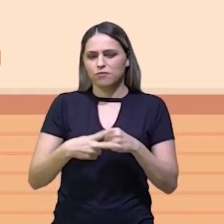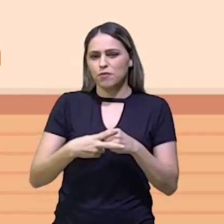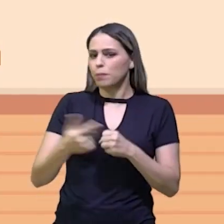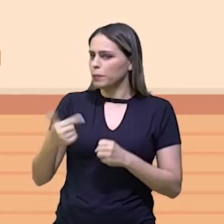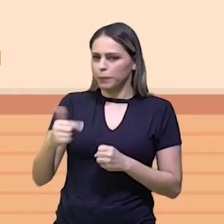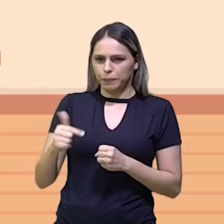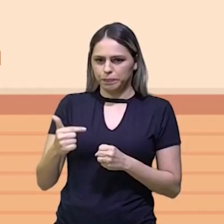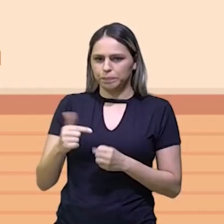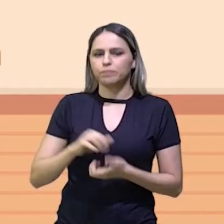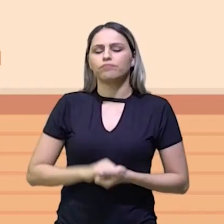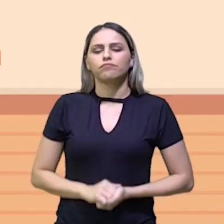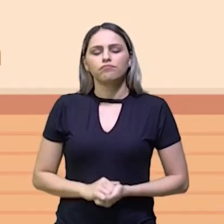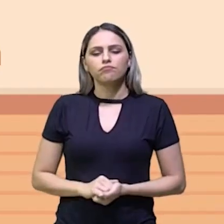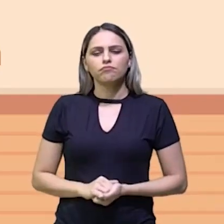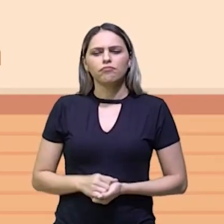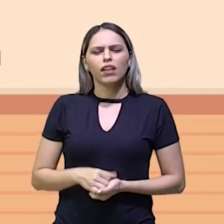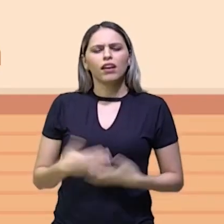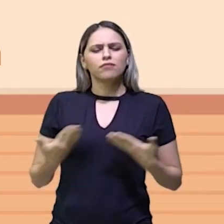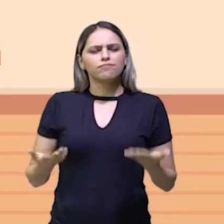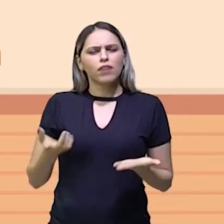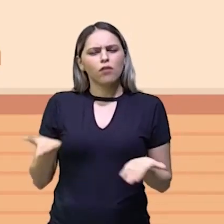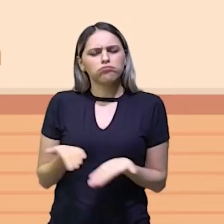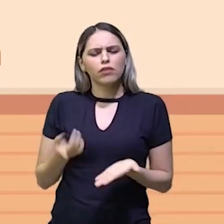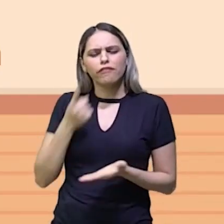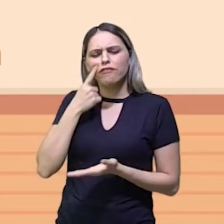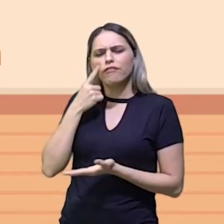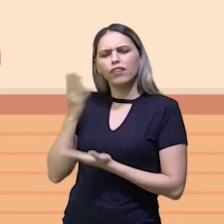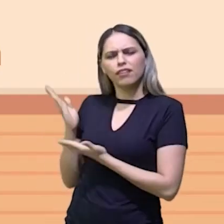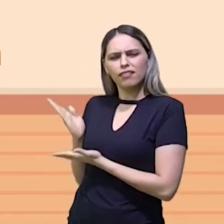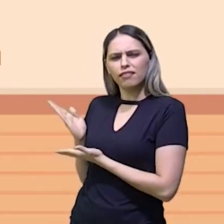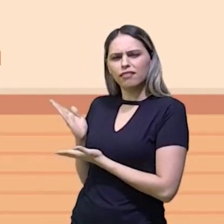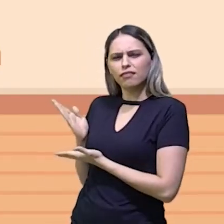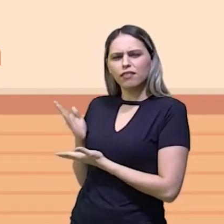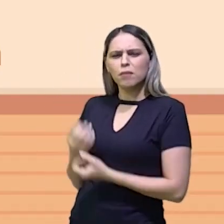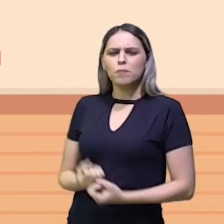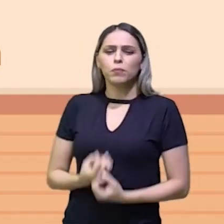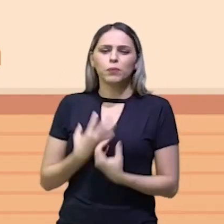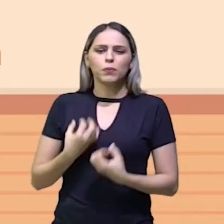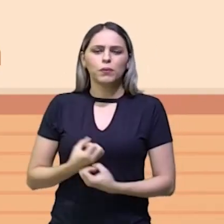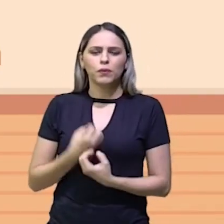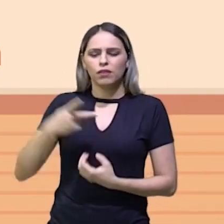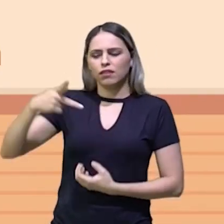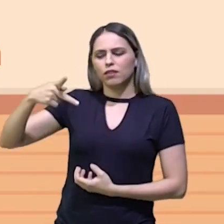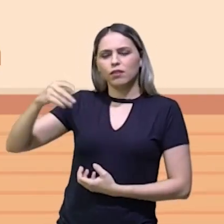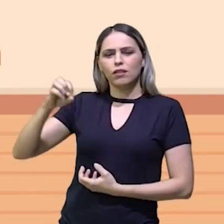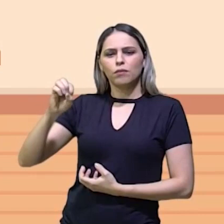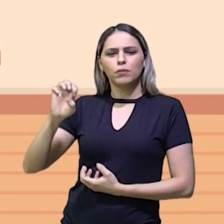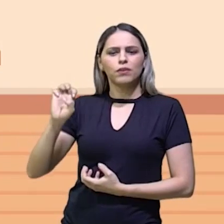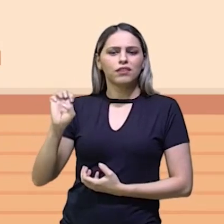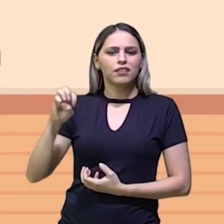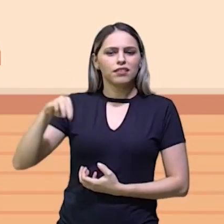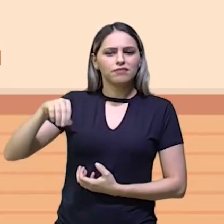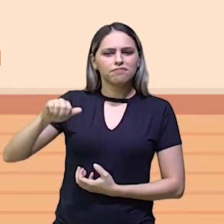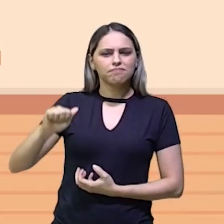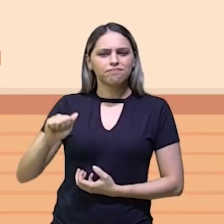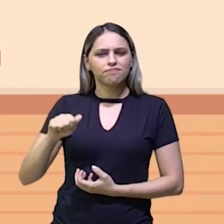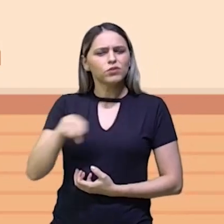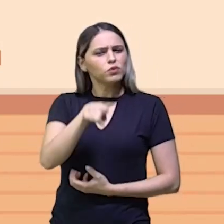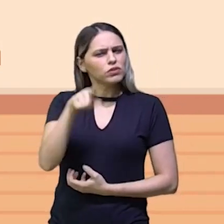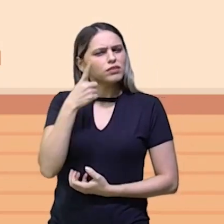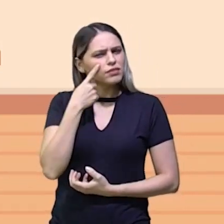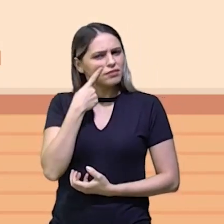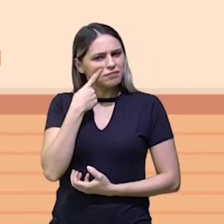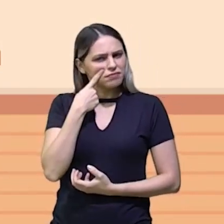vendo um poema. Um poema, vocês já viram algum poema em algum lugar? Eu sei que vocês já